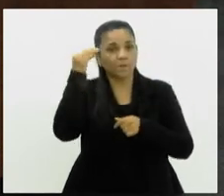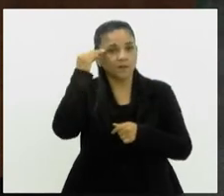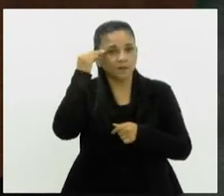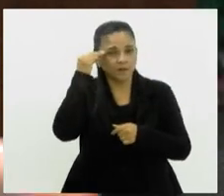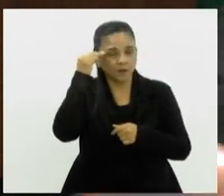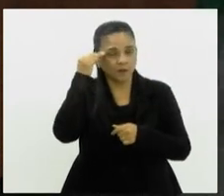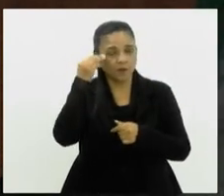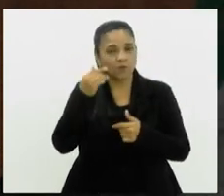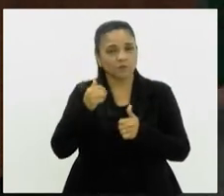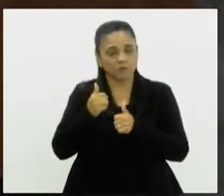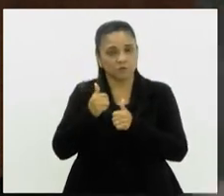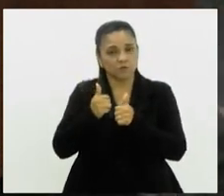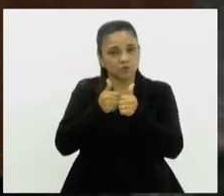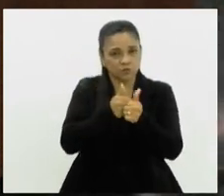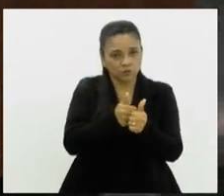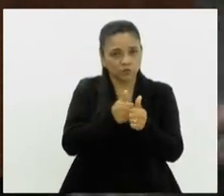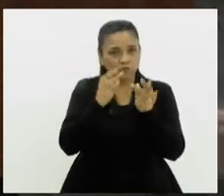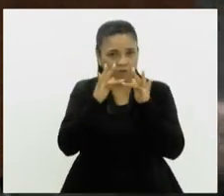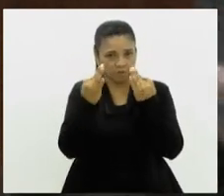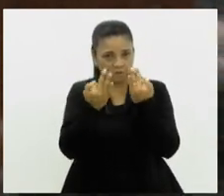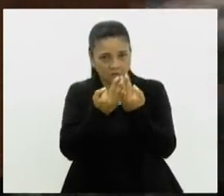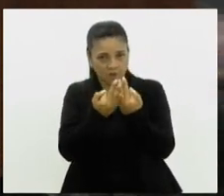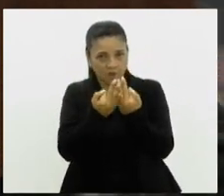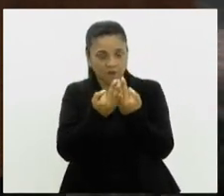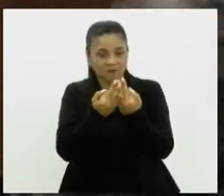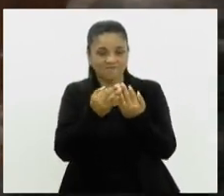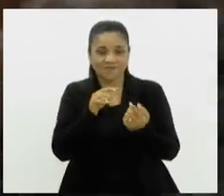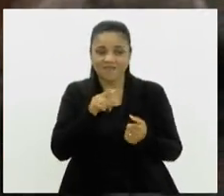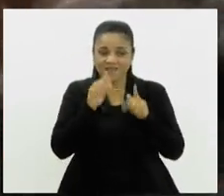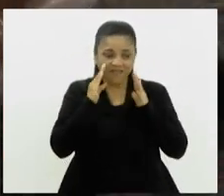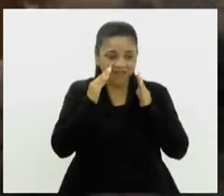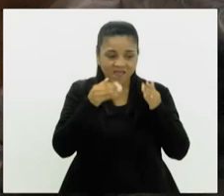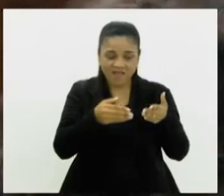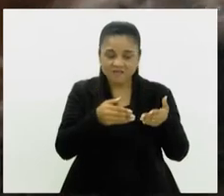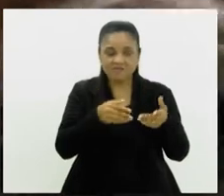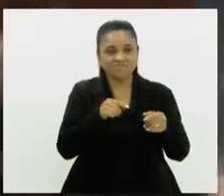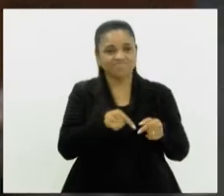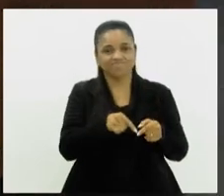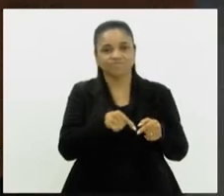vários casos, mas não para esse cultural. E elogiei